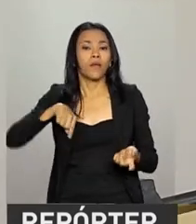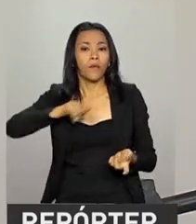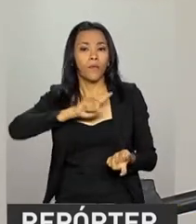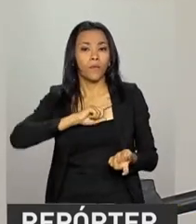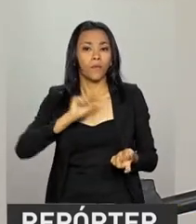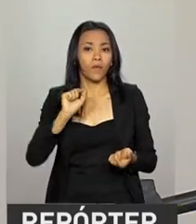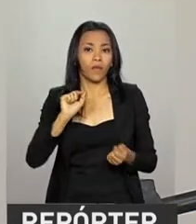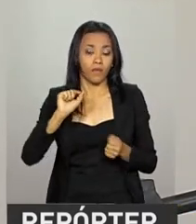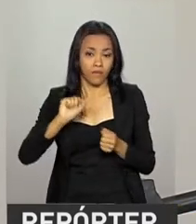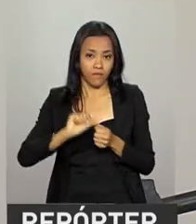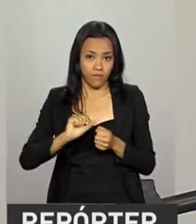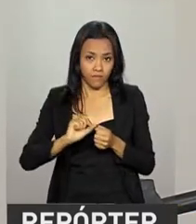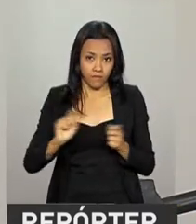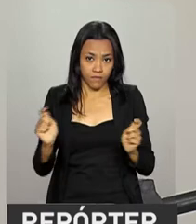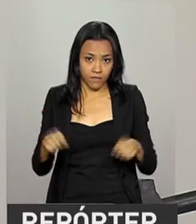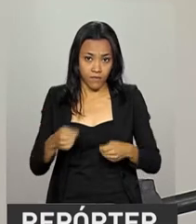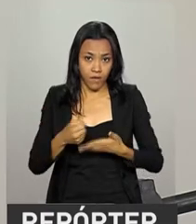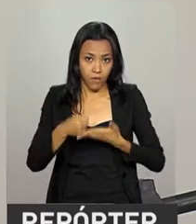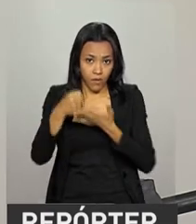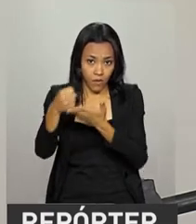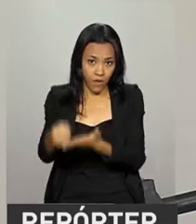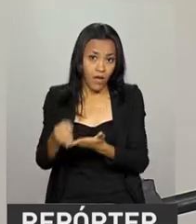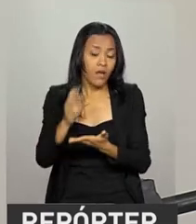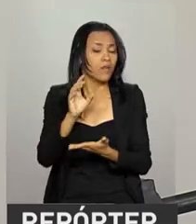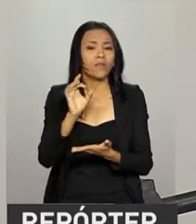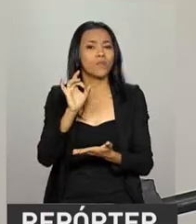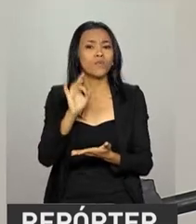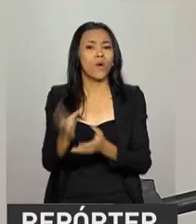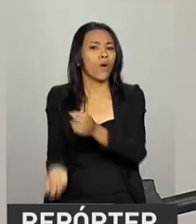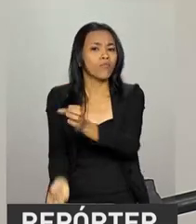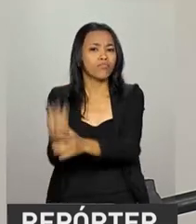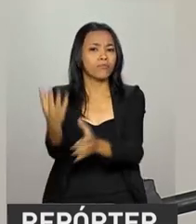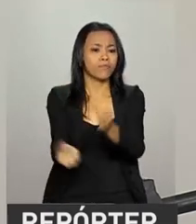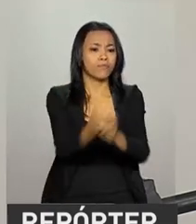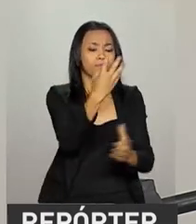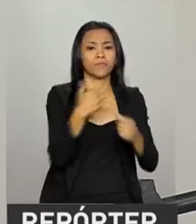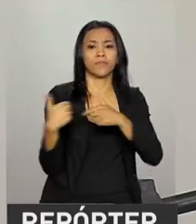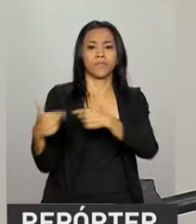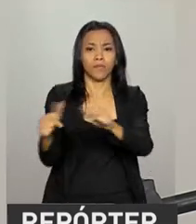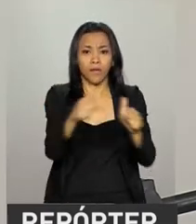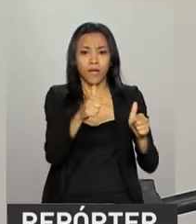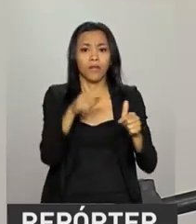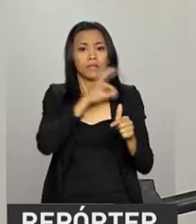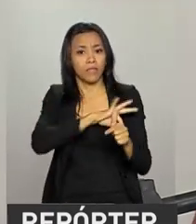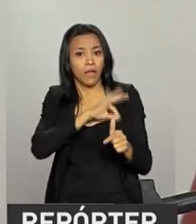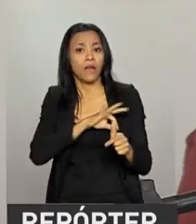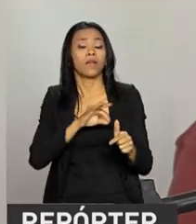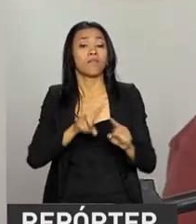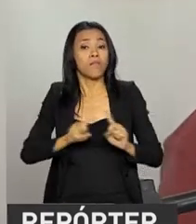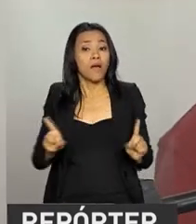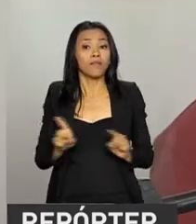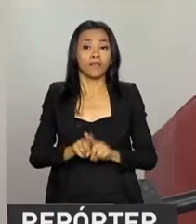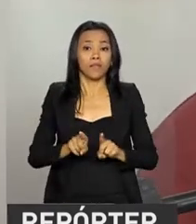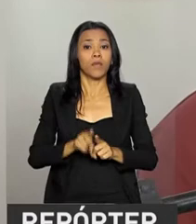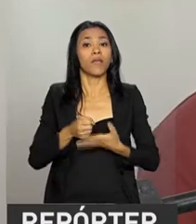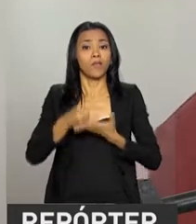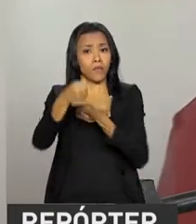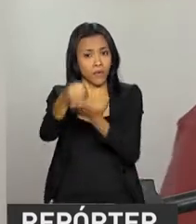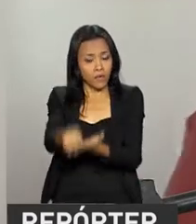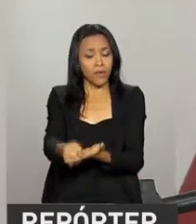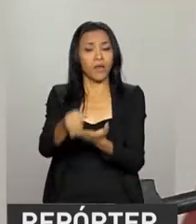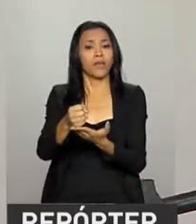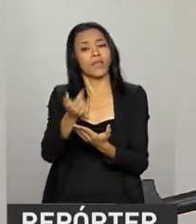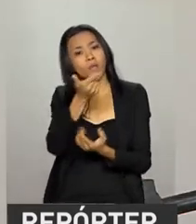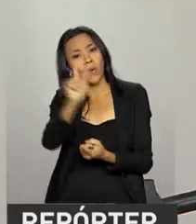de colaborar não só na geração de emprego no país, na geração de renda no país, mas também de colaborar para que,